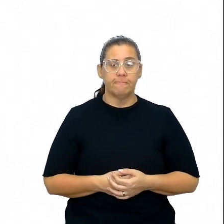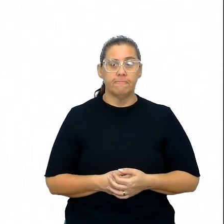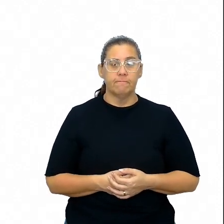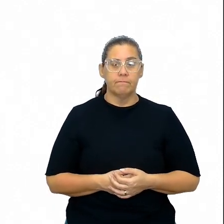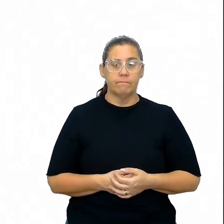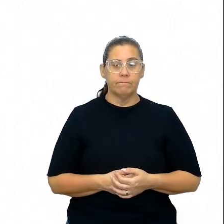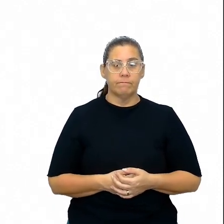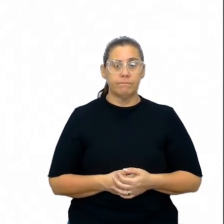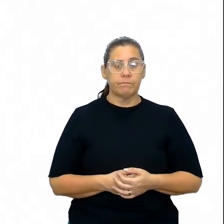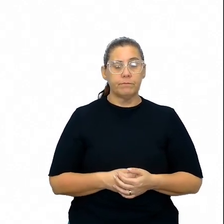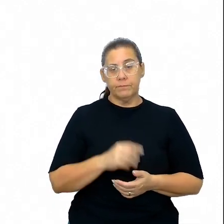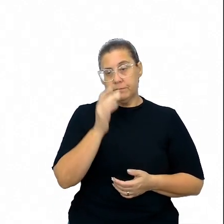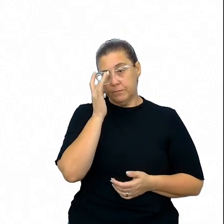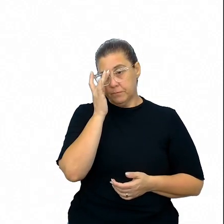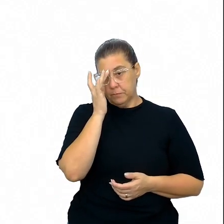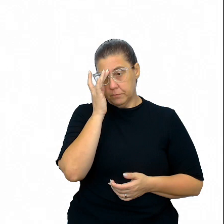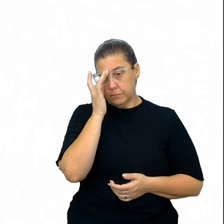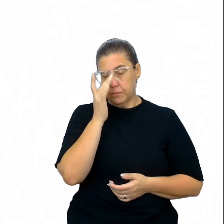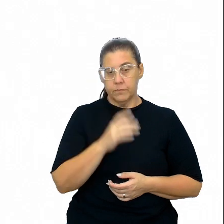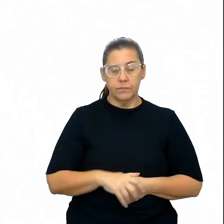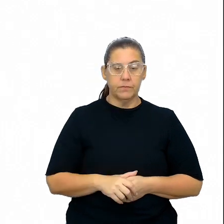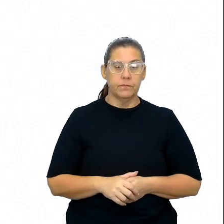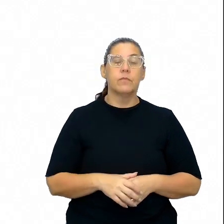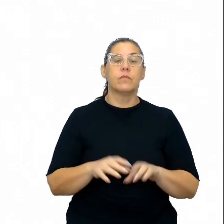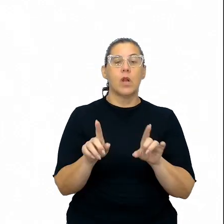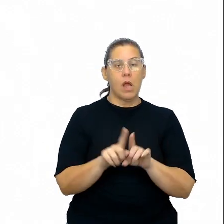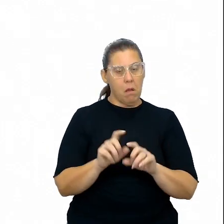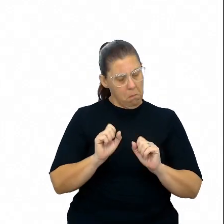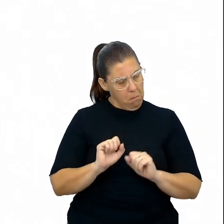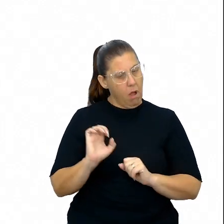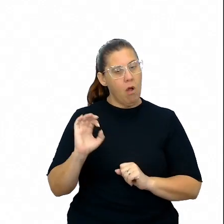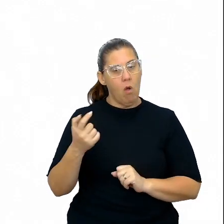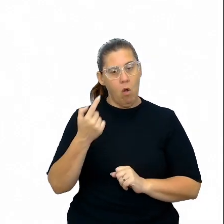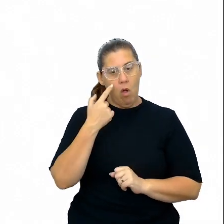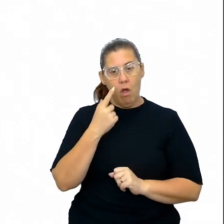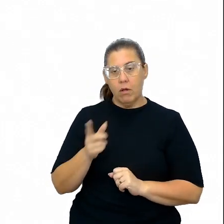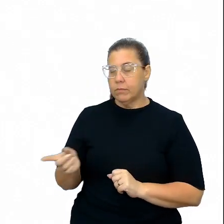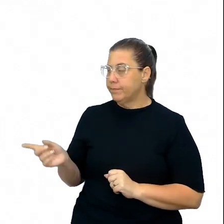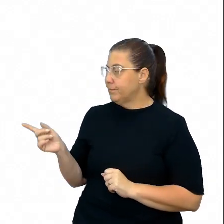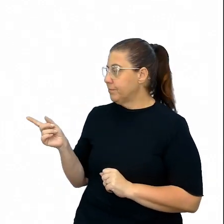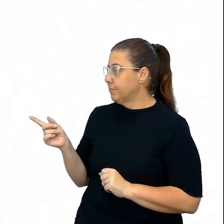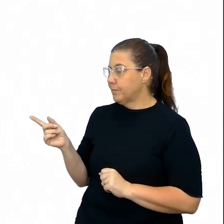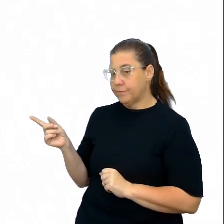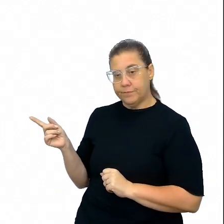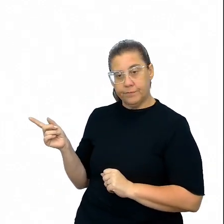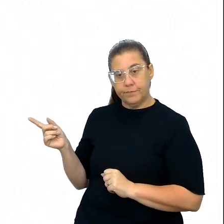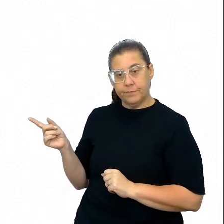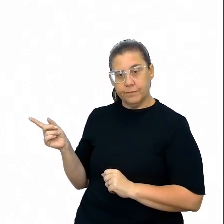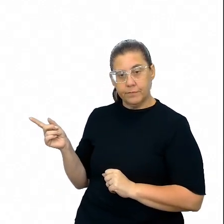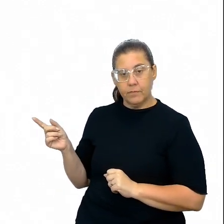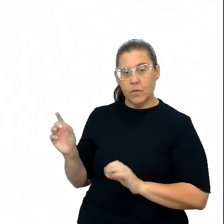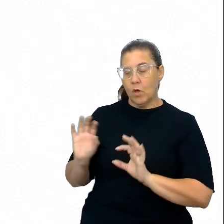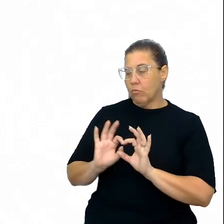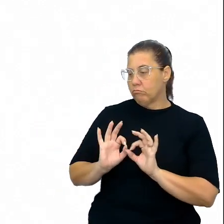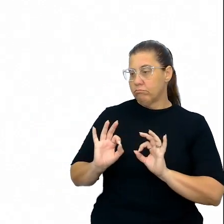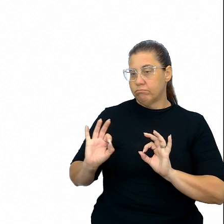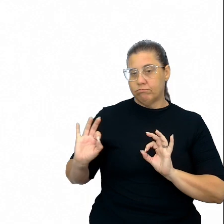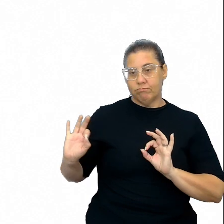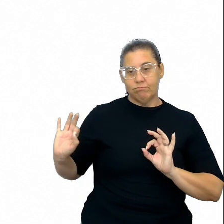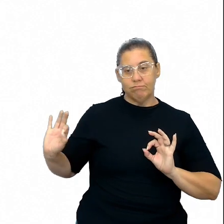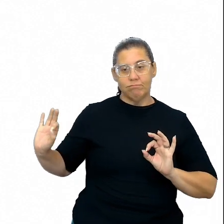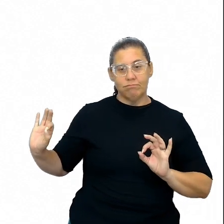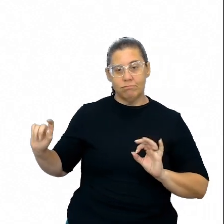ok? Bom, outra coisa que pode acontecer lá, olha o exemplo 2, né? Na reta numérica a seguir, o